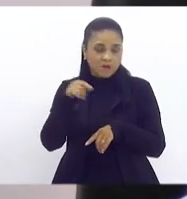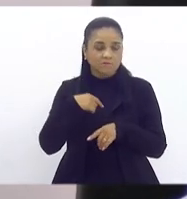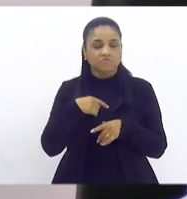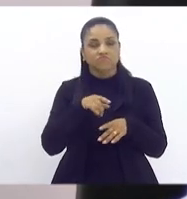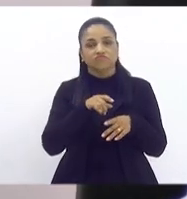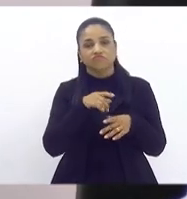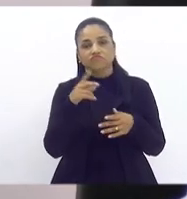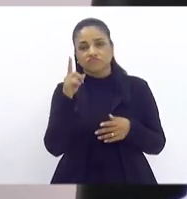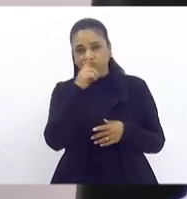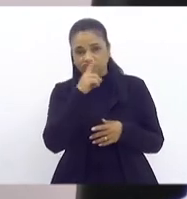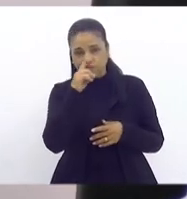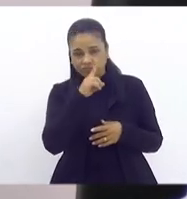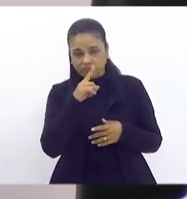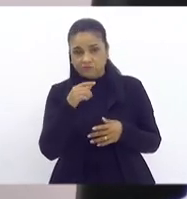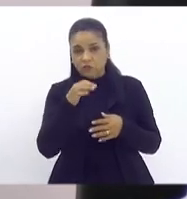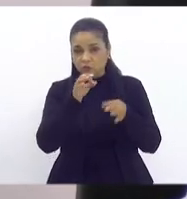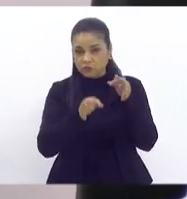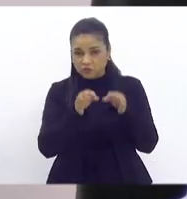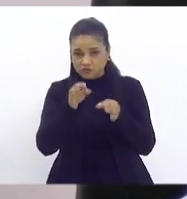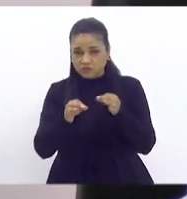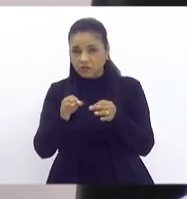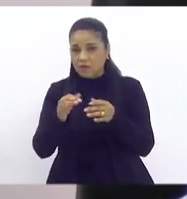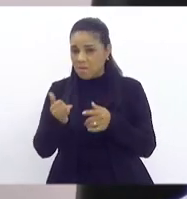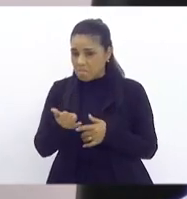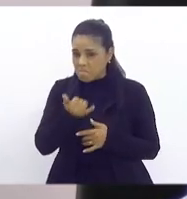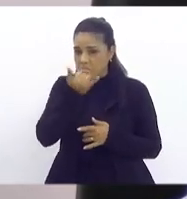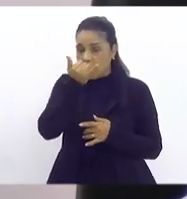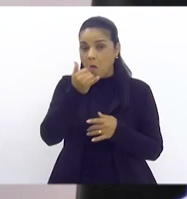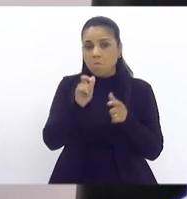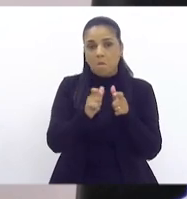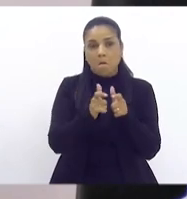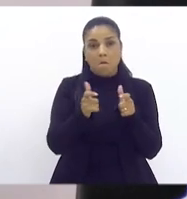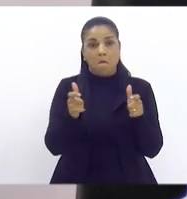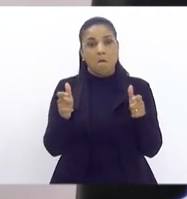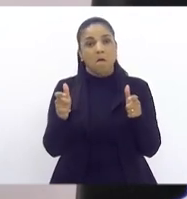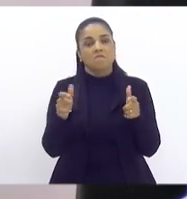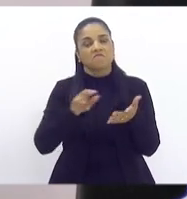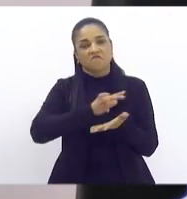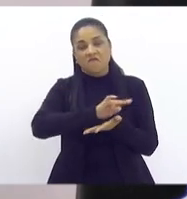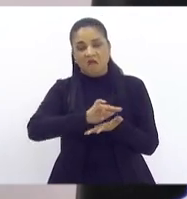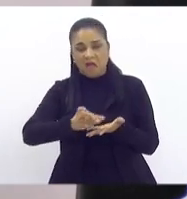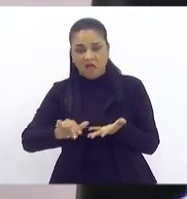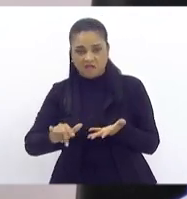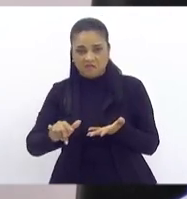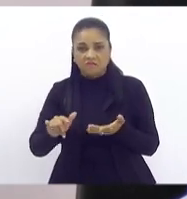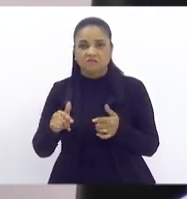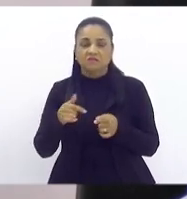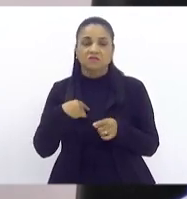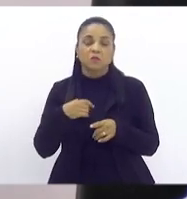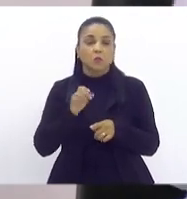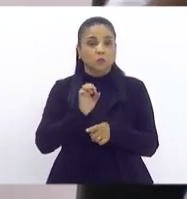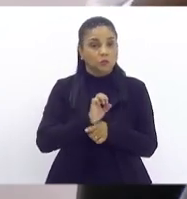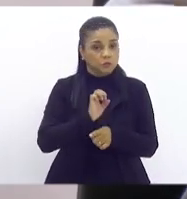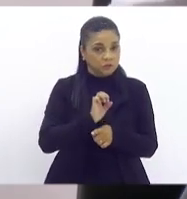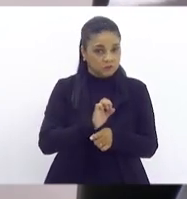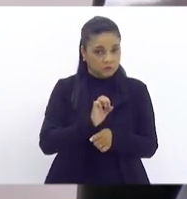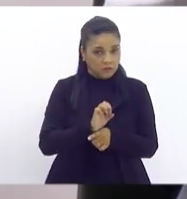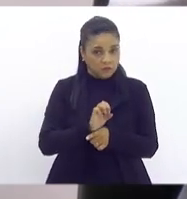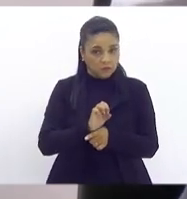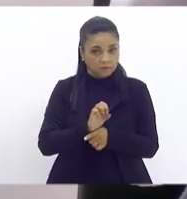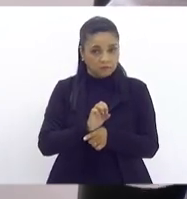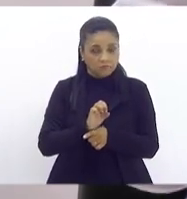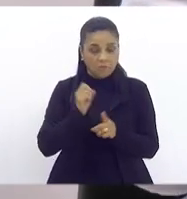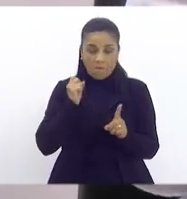robusta em termos de equívocos Judiciários né seja quando o próprio estado